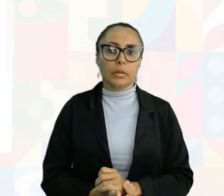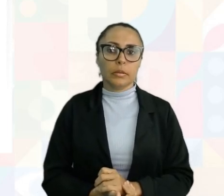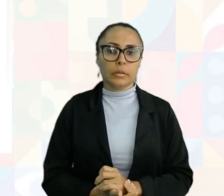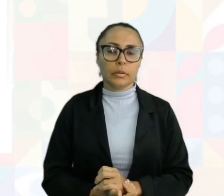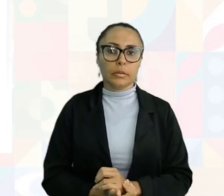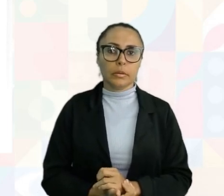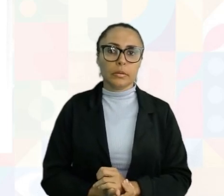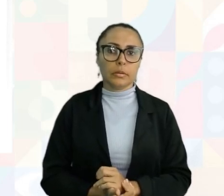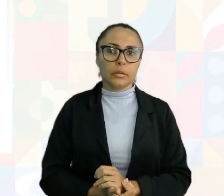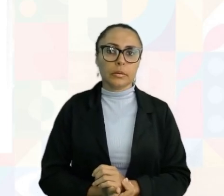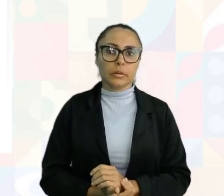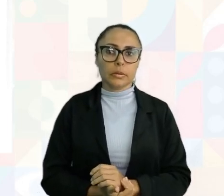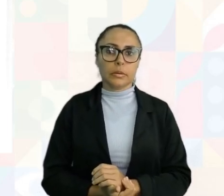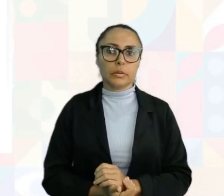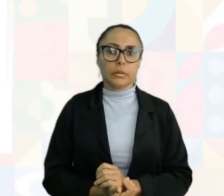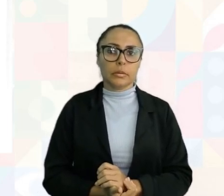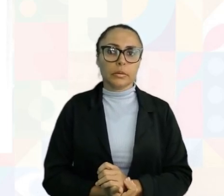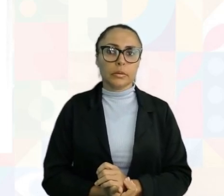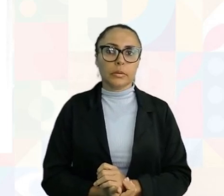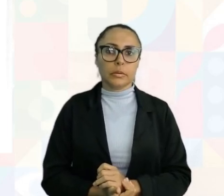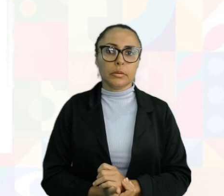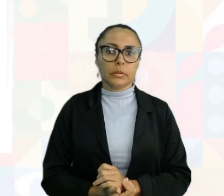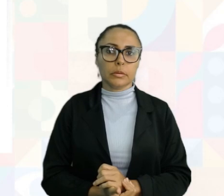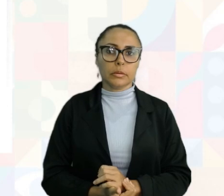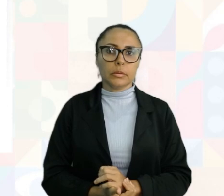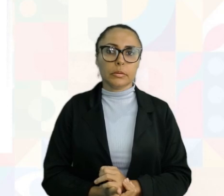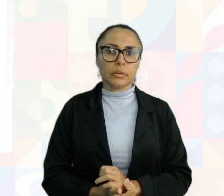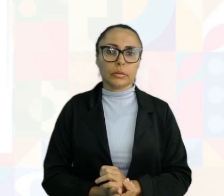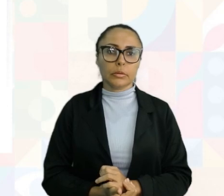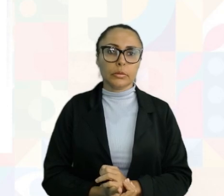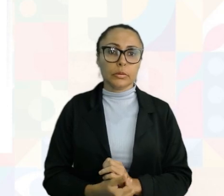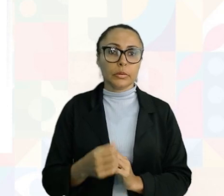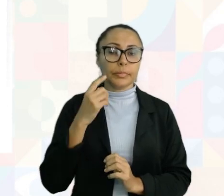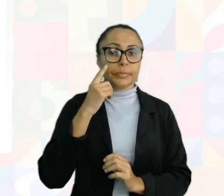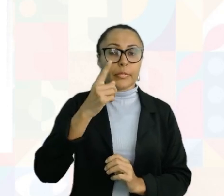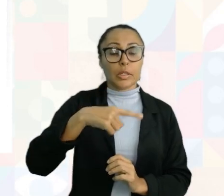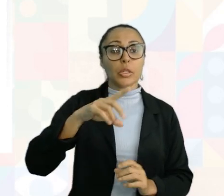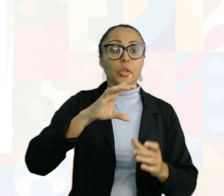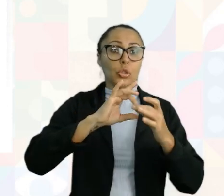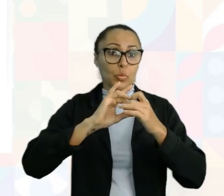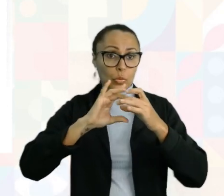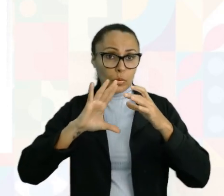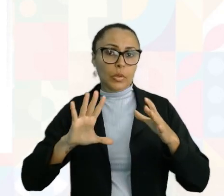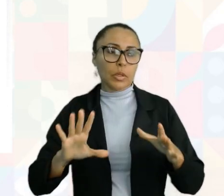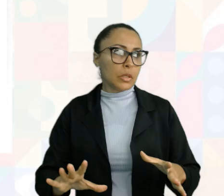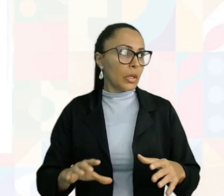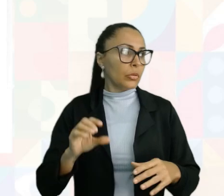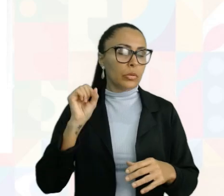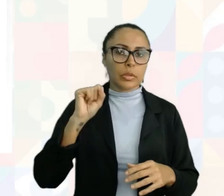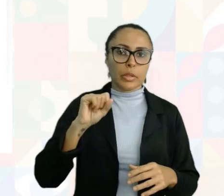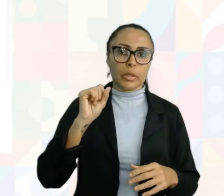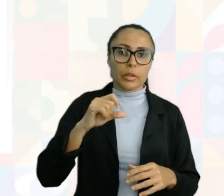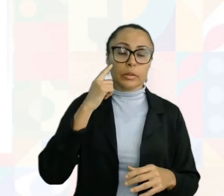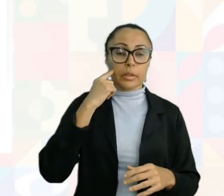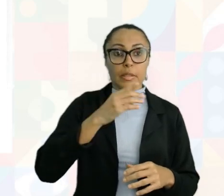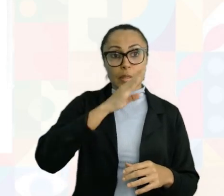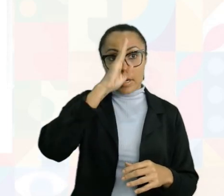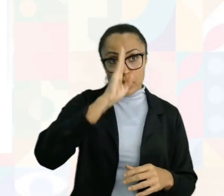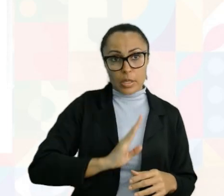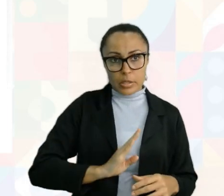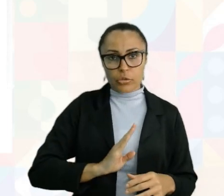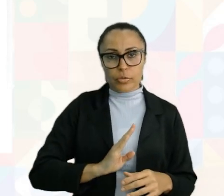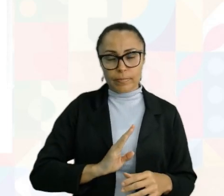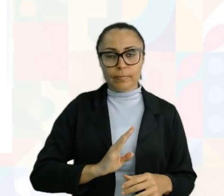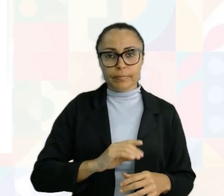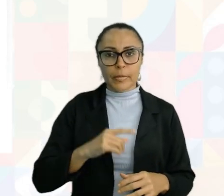Descriptive, né? Ou Geometria Descritiva em português. Né? Esse livro, inclusive, está disponibilizado gratuitamente no